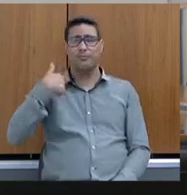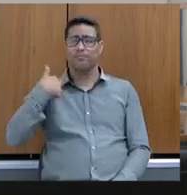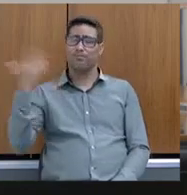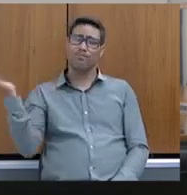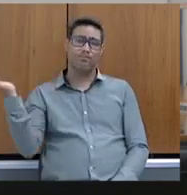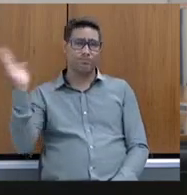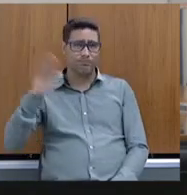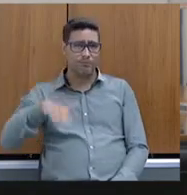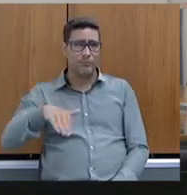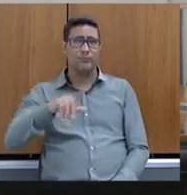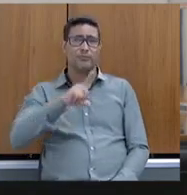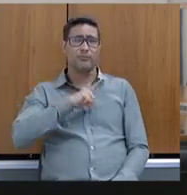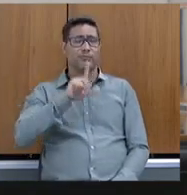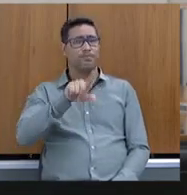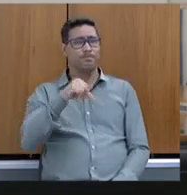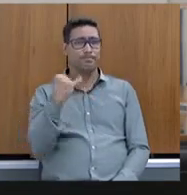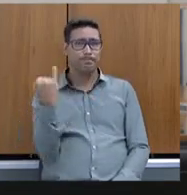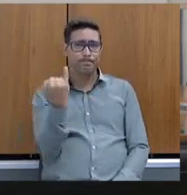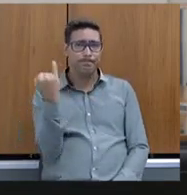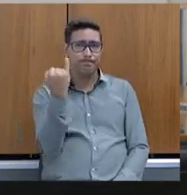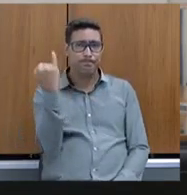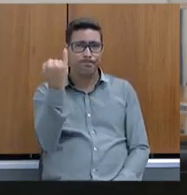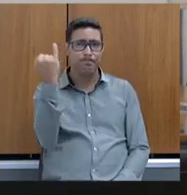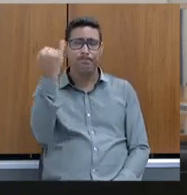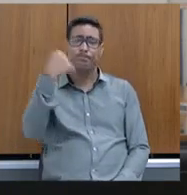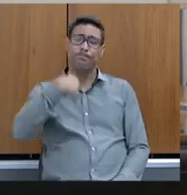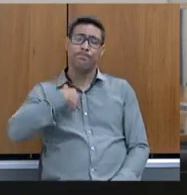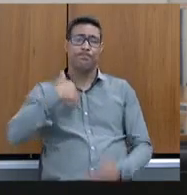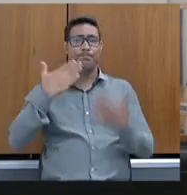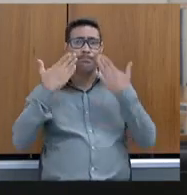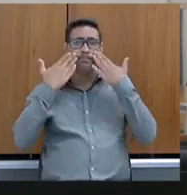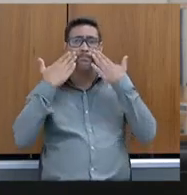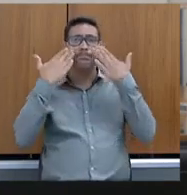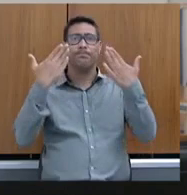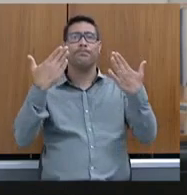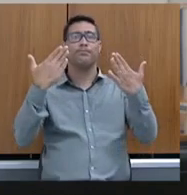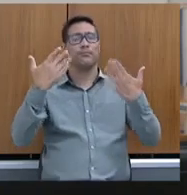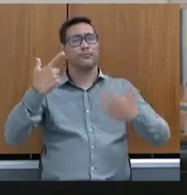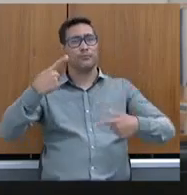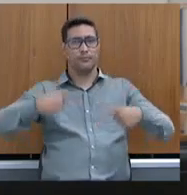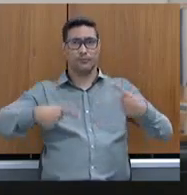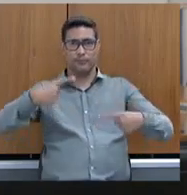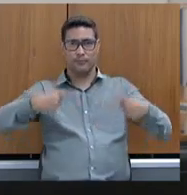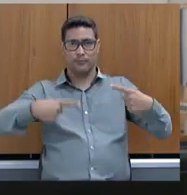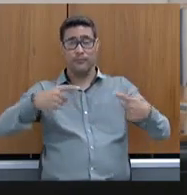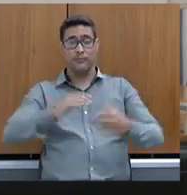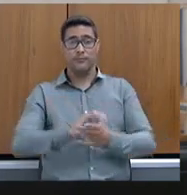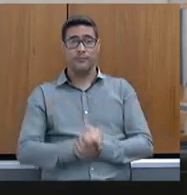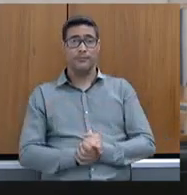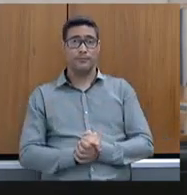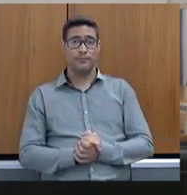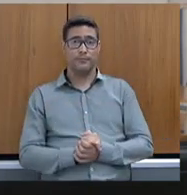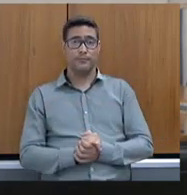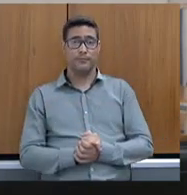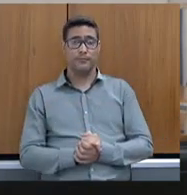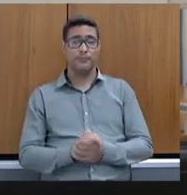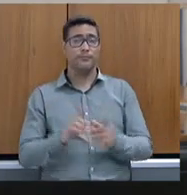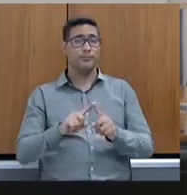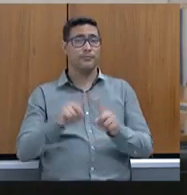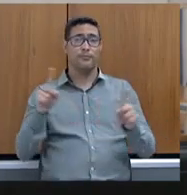aqui a importância da sua representatividade política né então Sem dúvida alguma